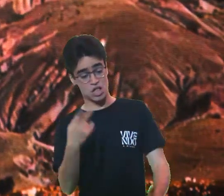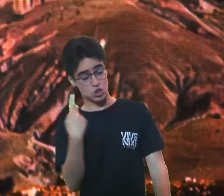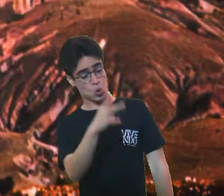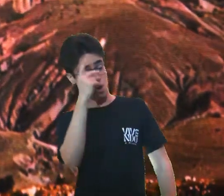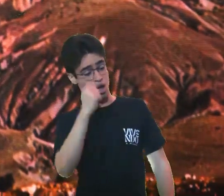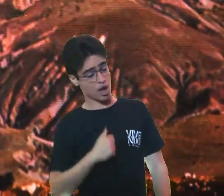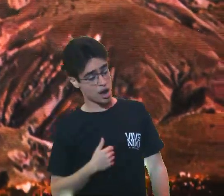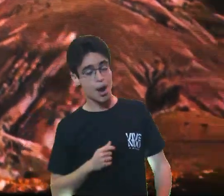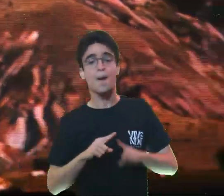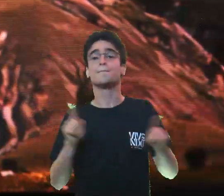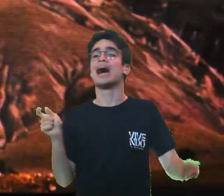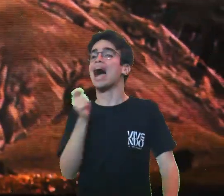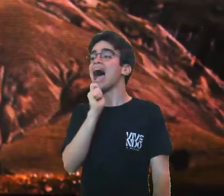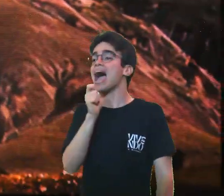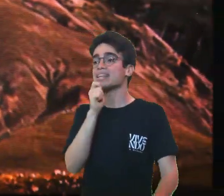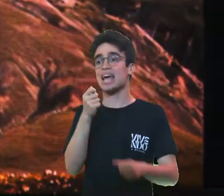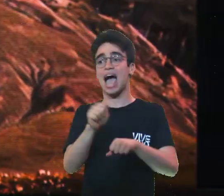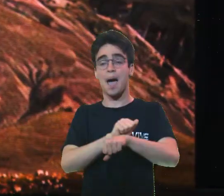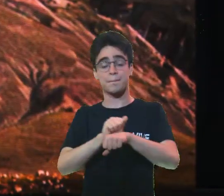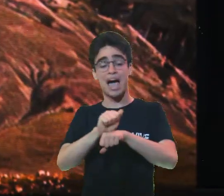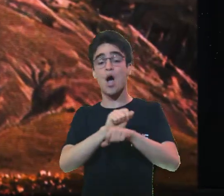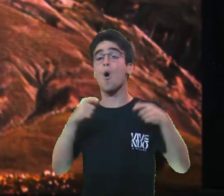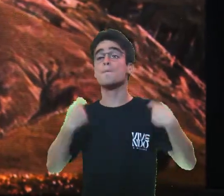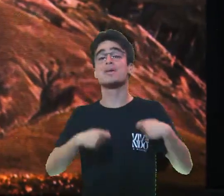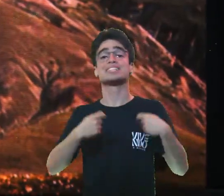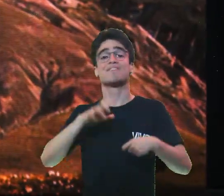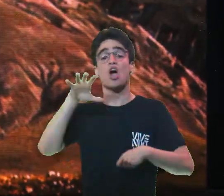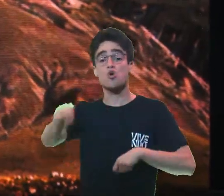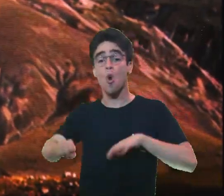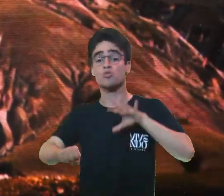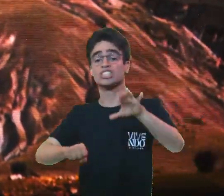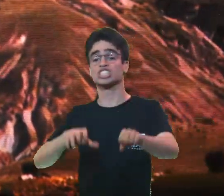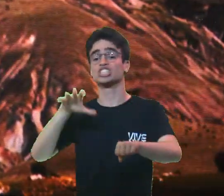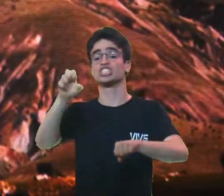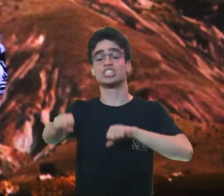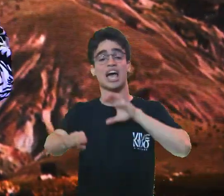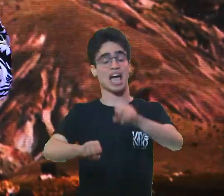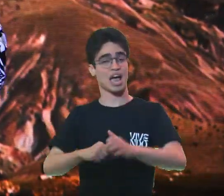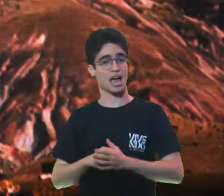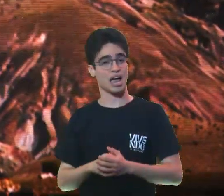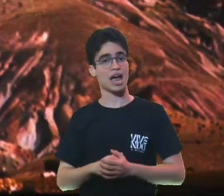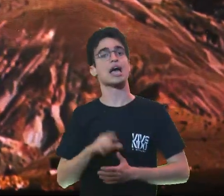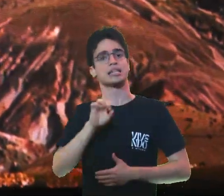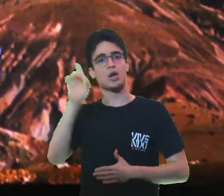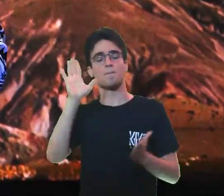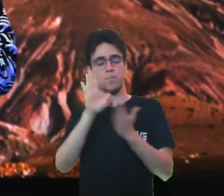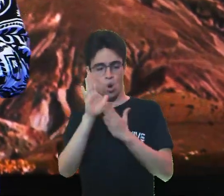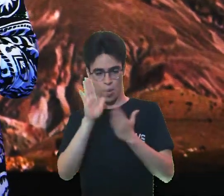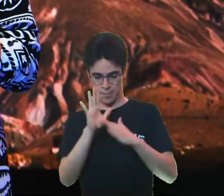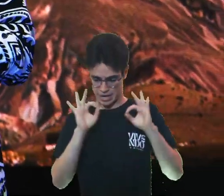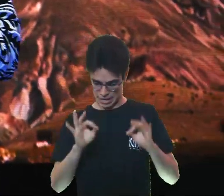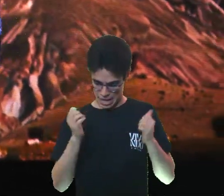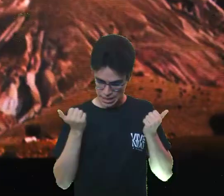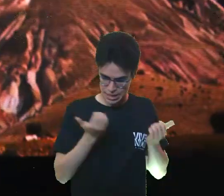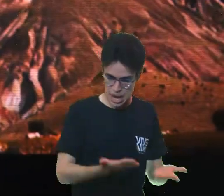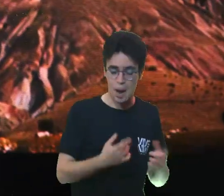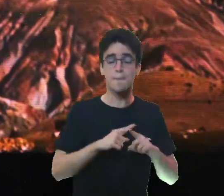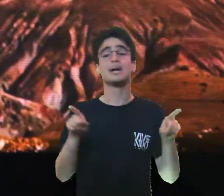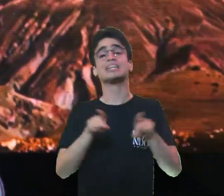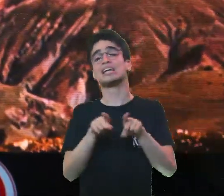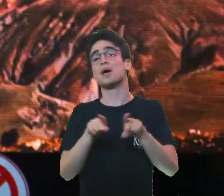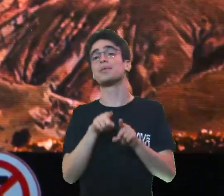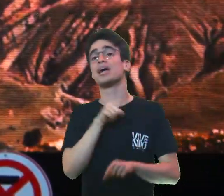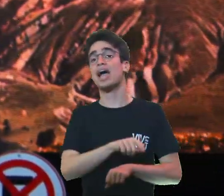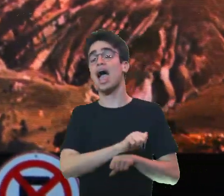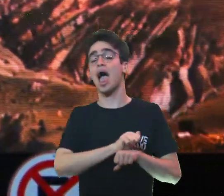precisava conquistá-la. Era uma promessa divina que exigia também uma